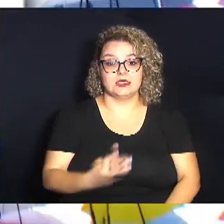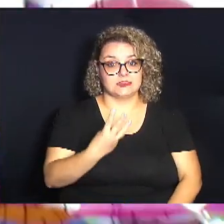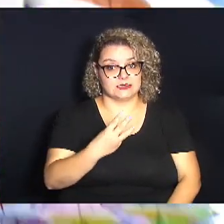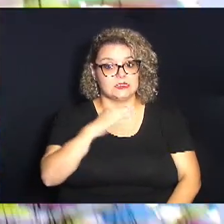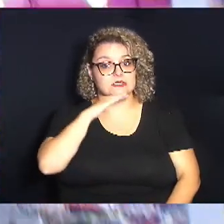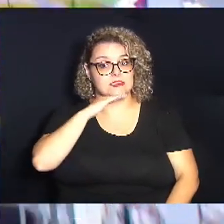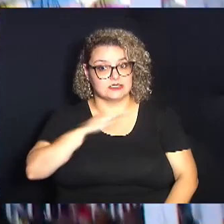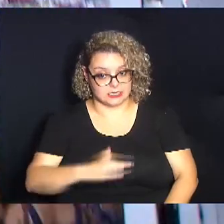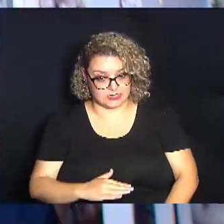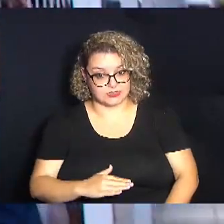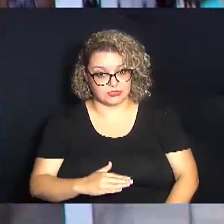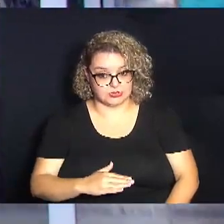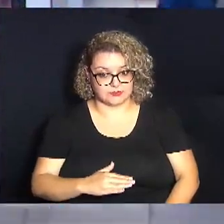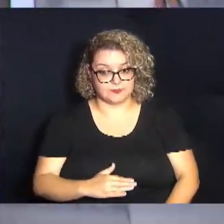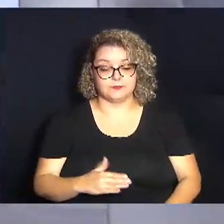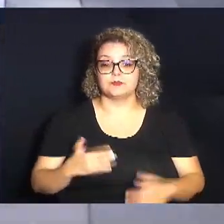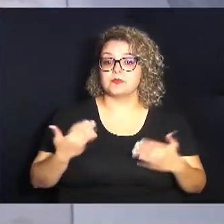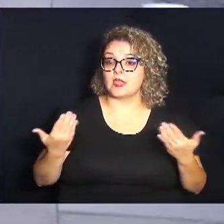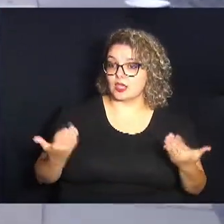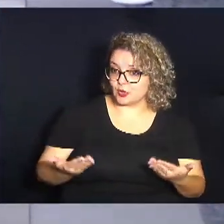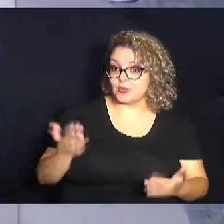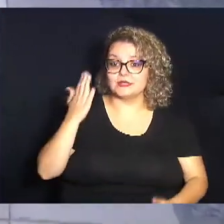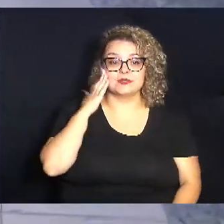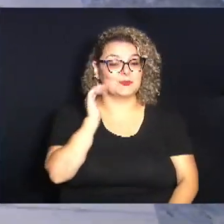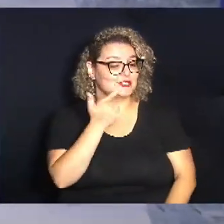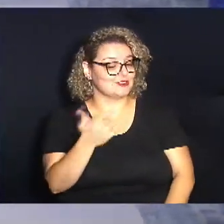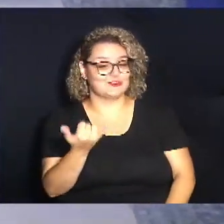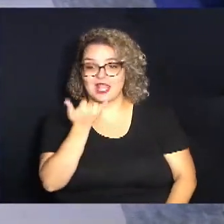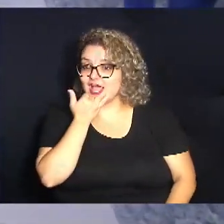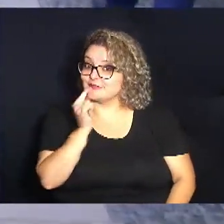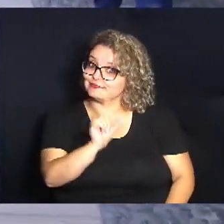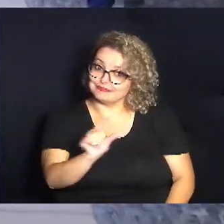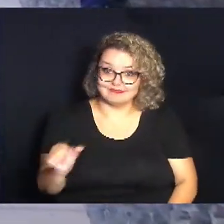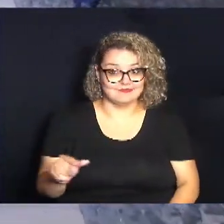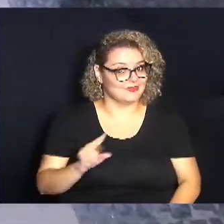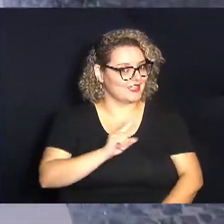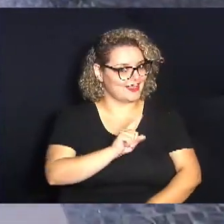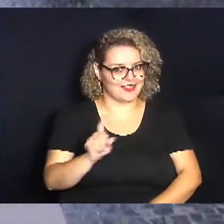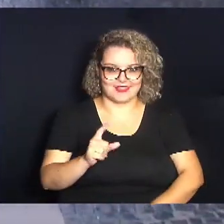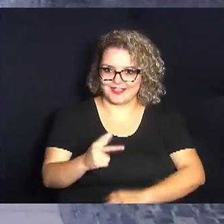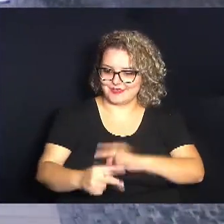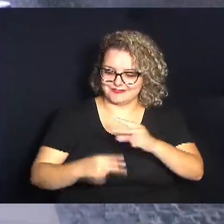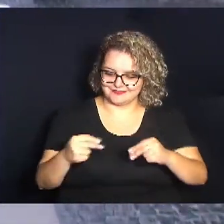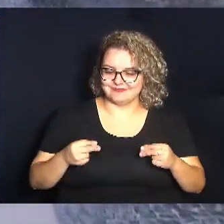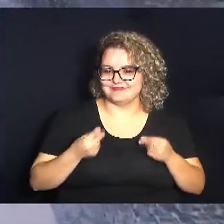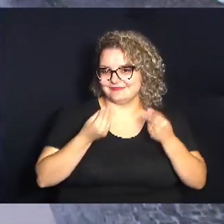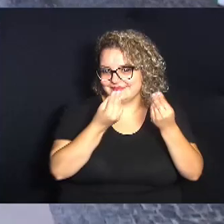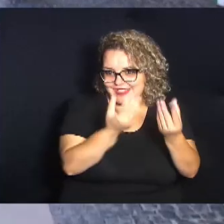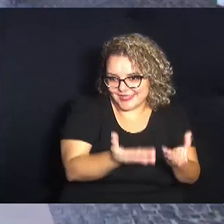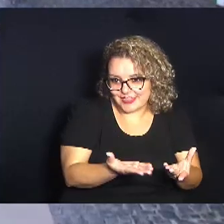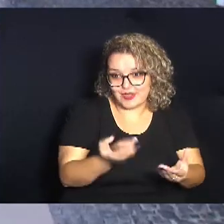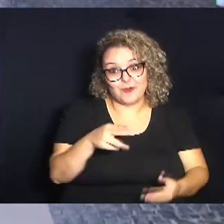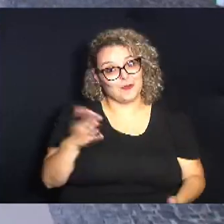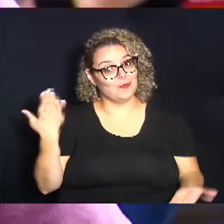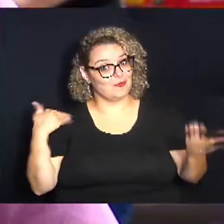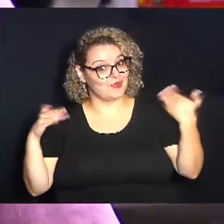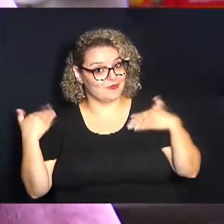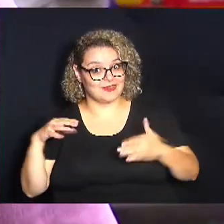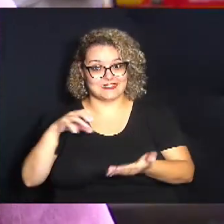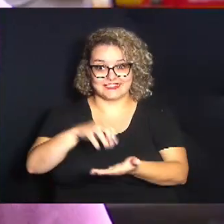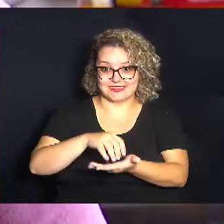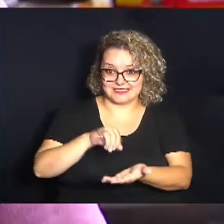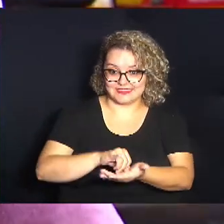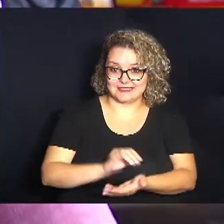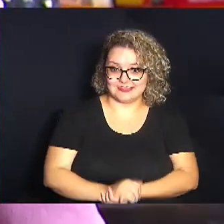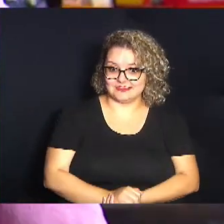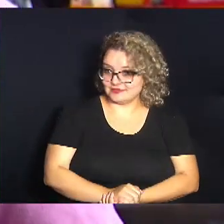tarde. Agora que você já sabe, não tem desculpa para não dar presentes ou mesmo para passear pela cidade.